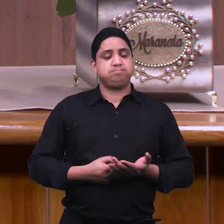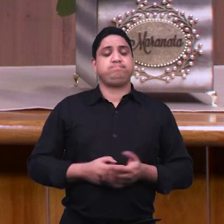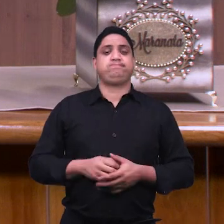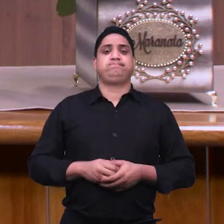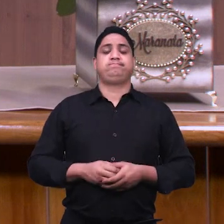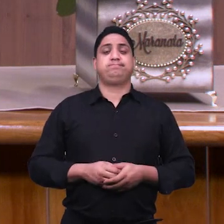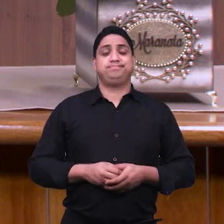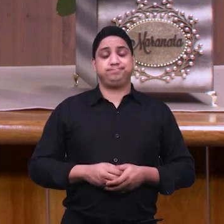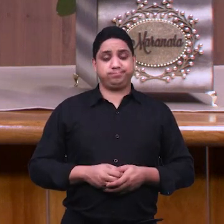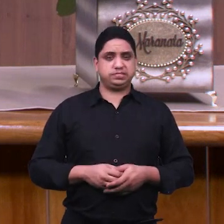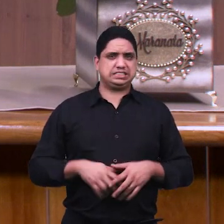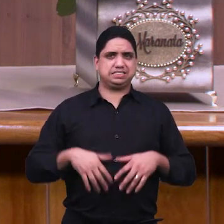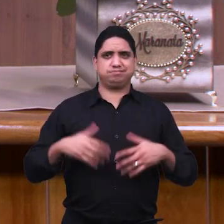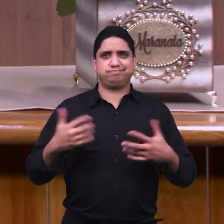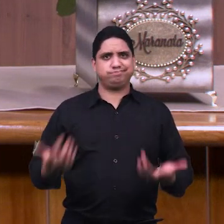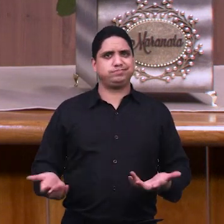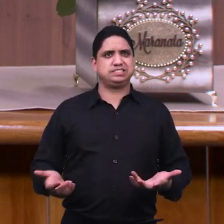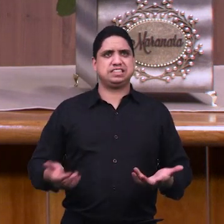interpretação.